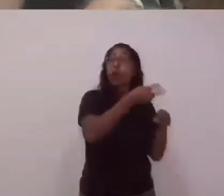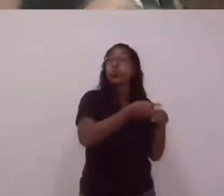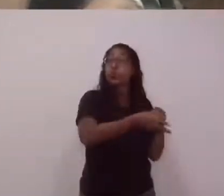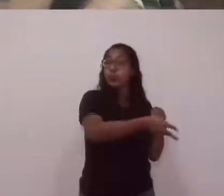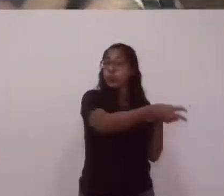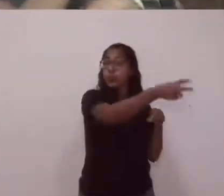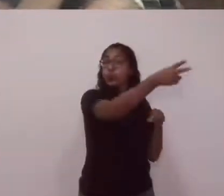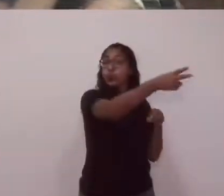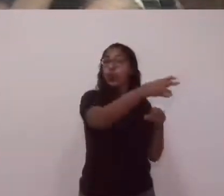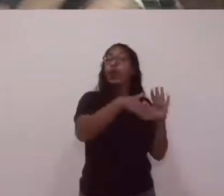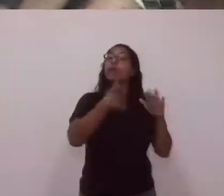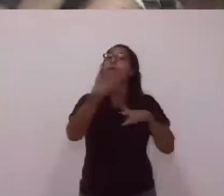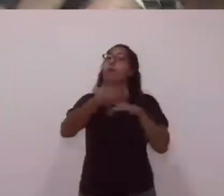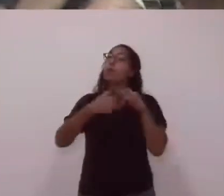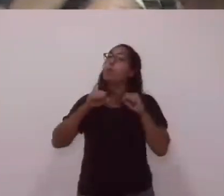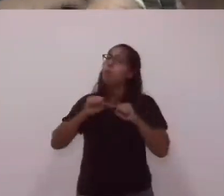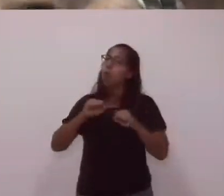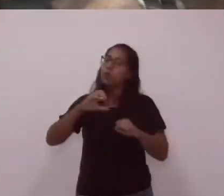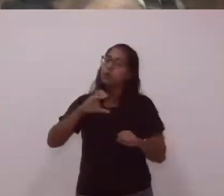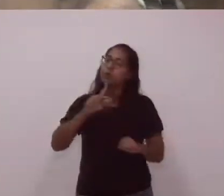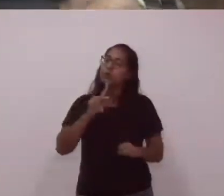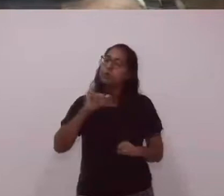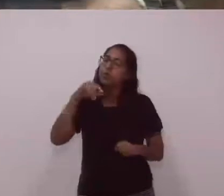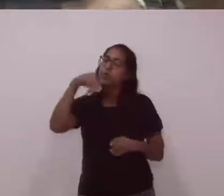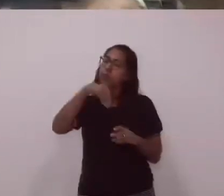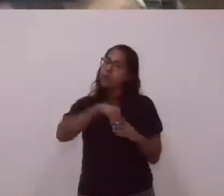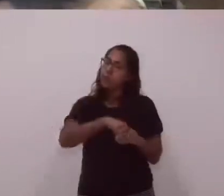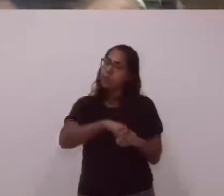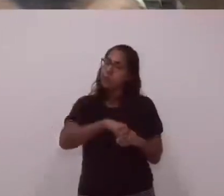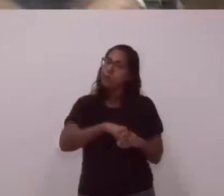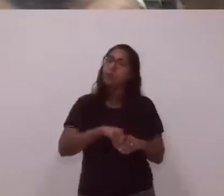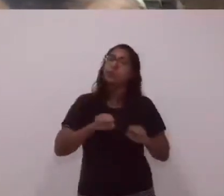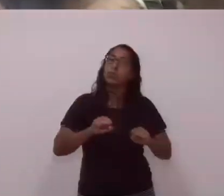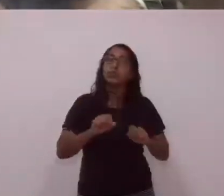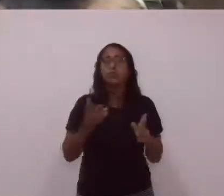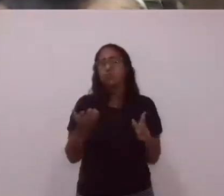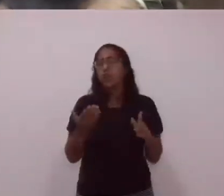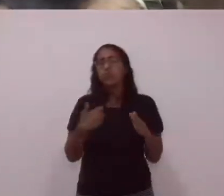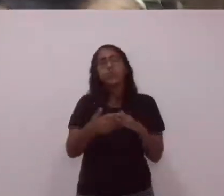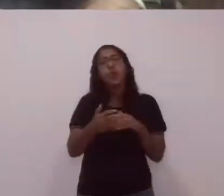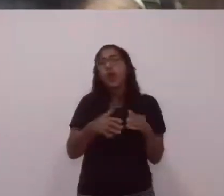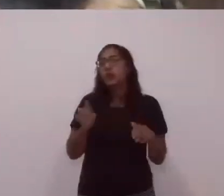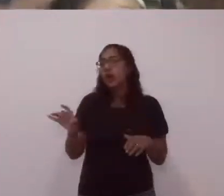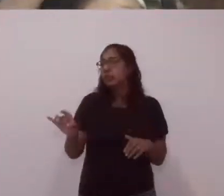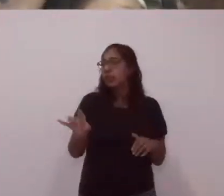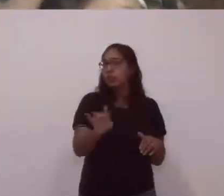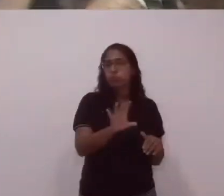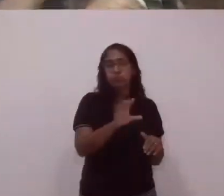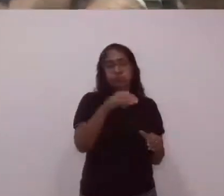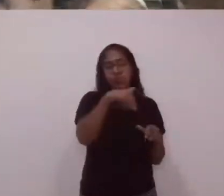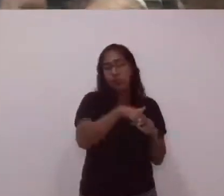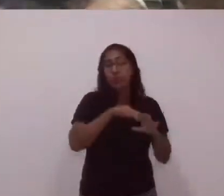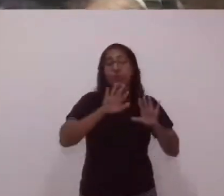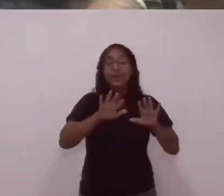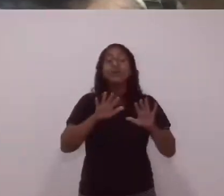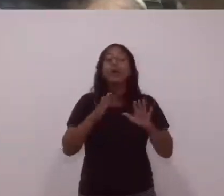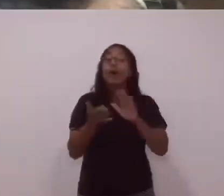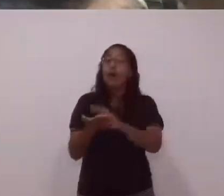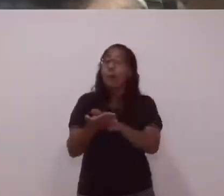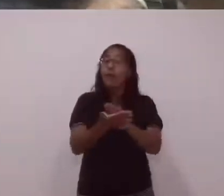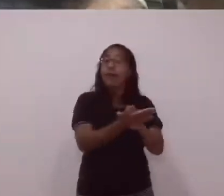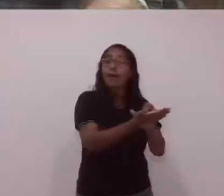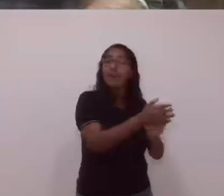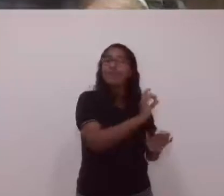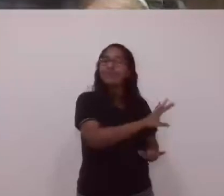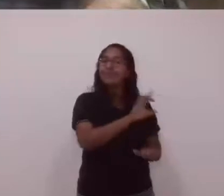tramitar nessa casa então independente da votação de cada um está de parabéns os vereadores é só para dizer